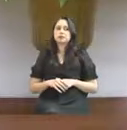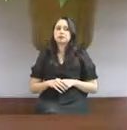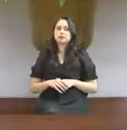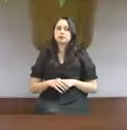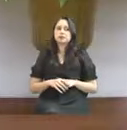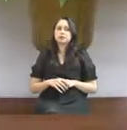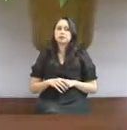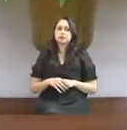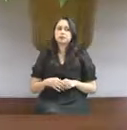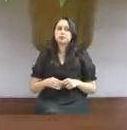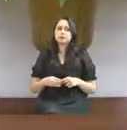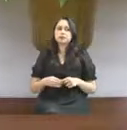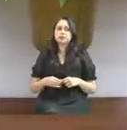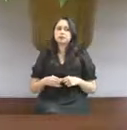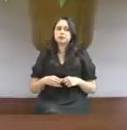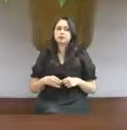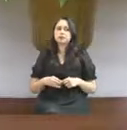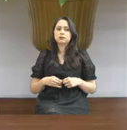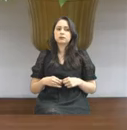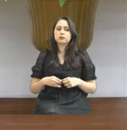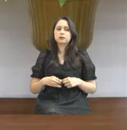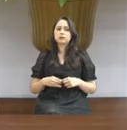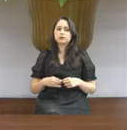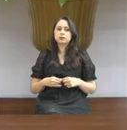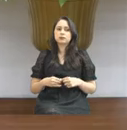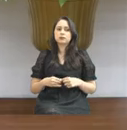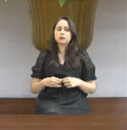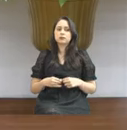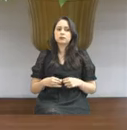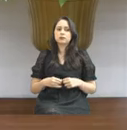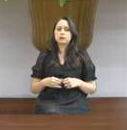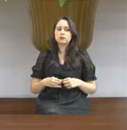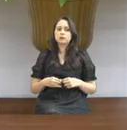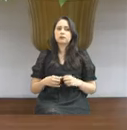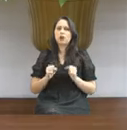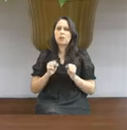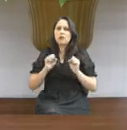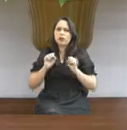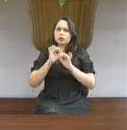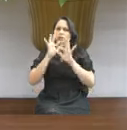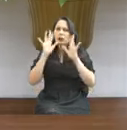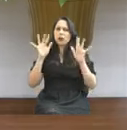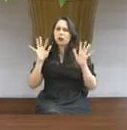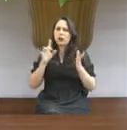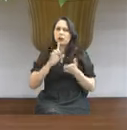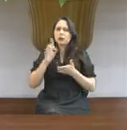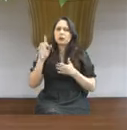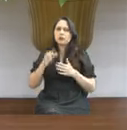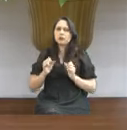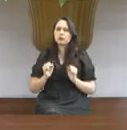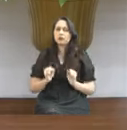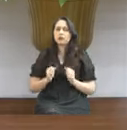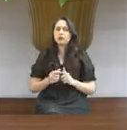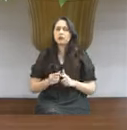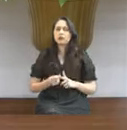Aleluia. Aleluia. Dá para dar glória, irmão? Estou com medo de vocês. Dá para dar glória? Meu Deus, Deus